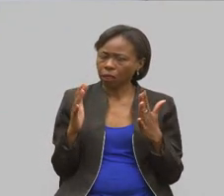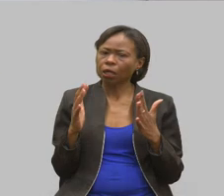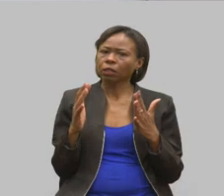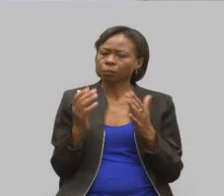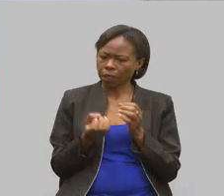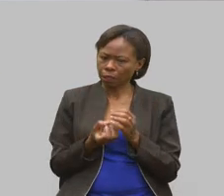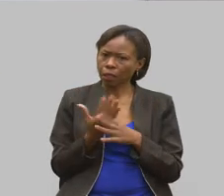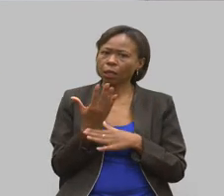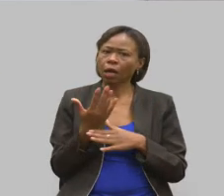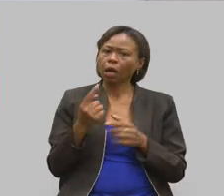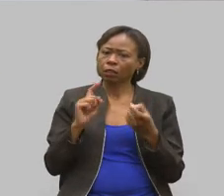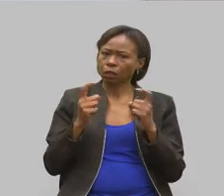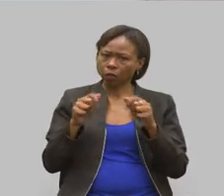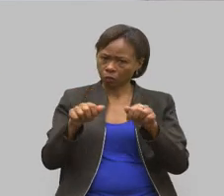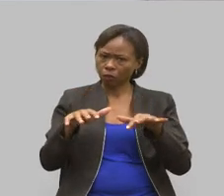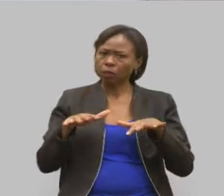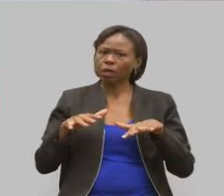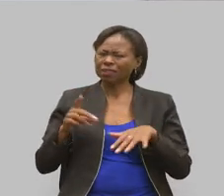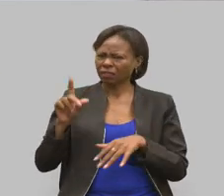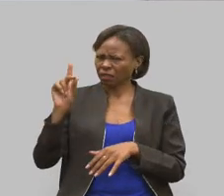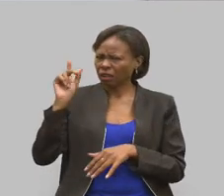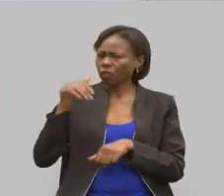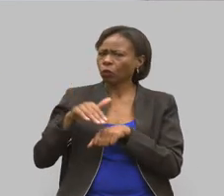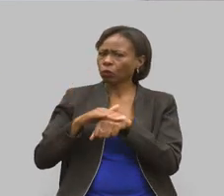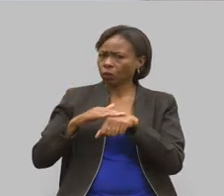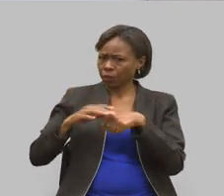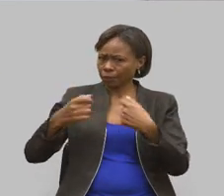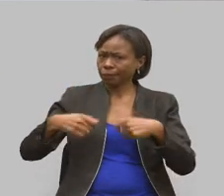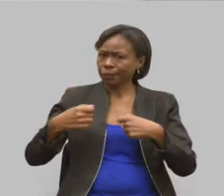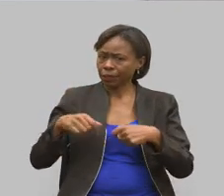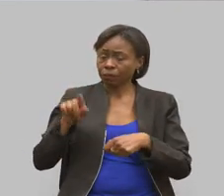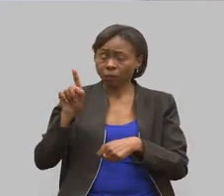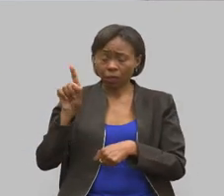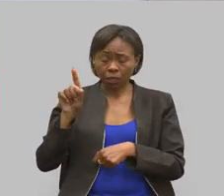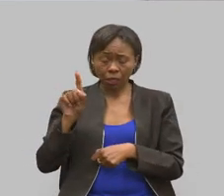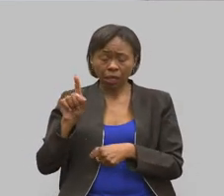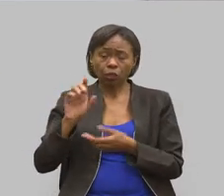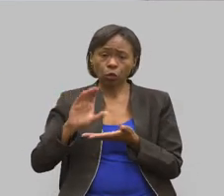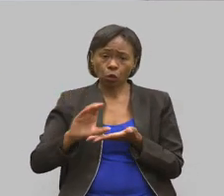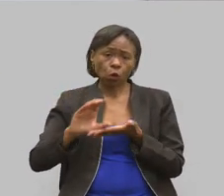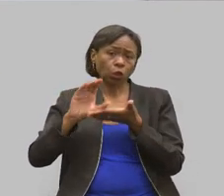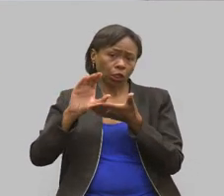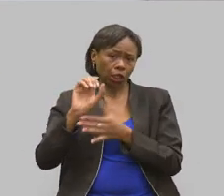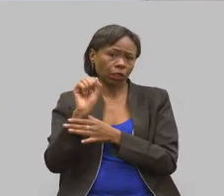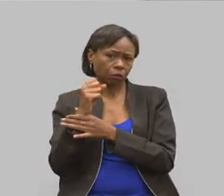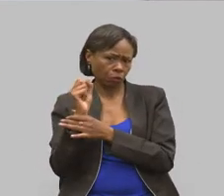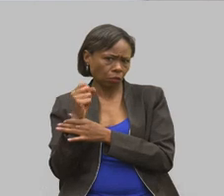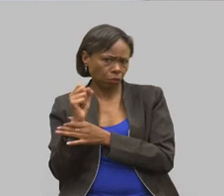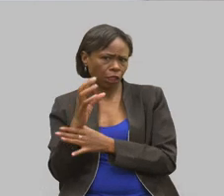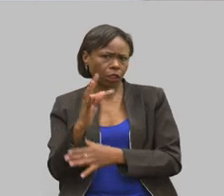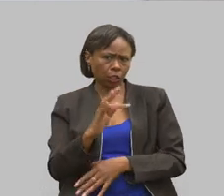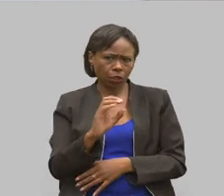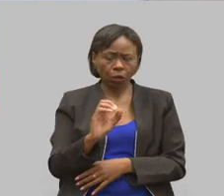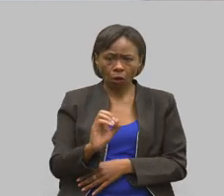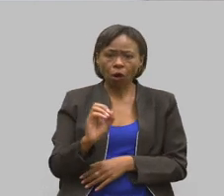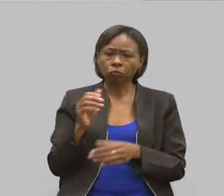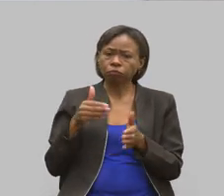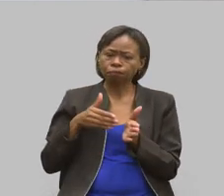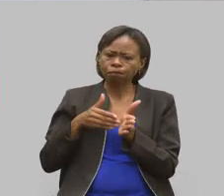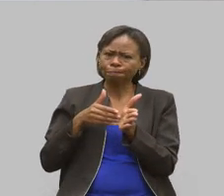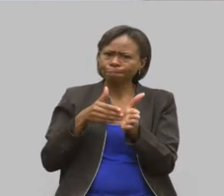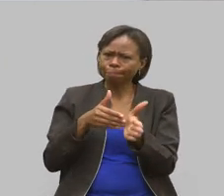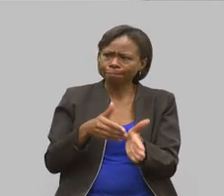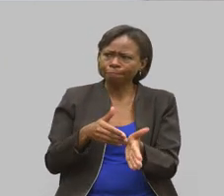há muito tempo sobre essas necessidades o Conselho Regional de fisioterapia e terapia ocupacional tem acompanhado muito de perto a questão da evolução